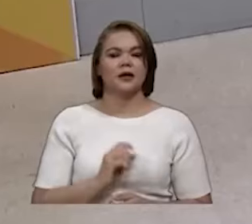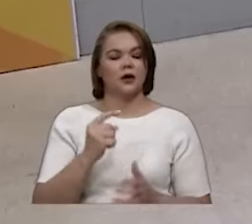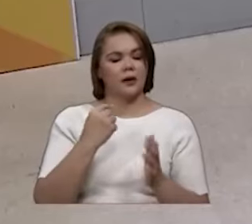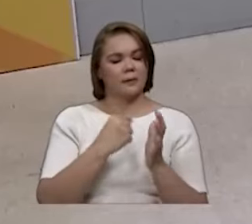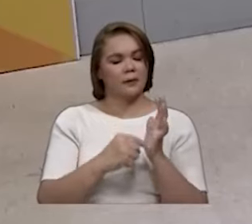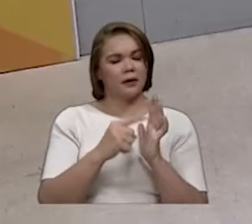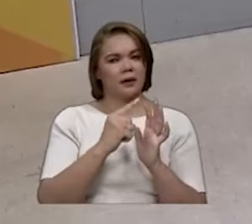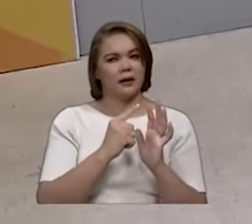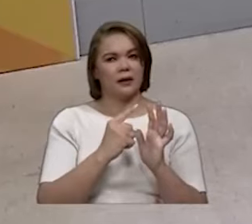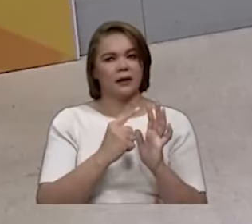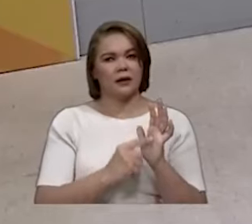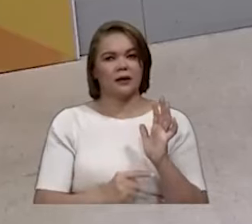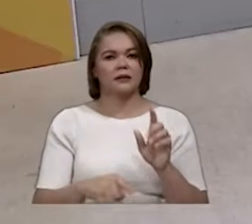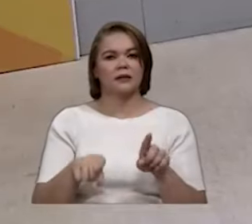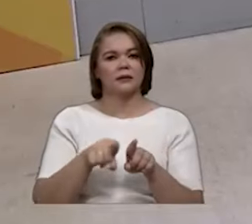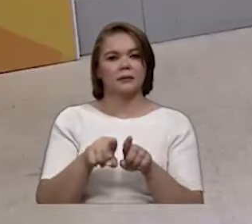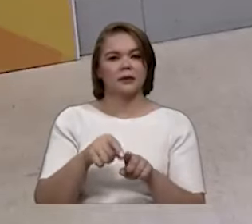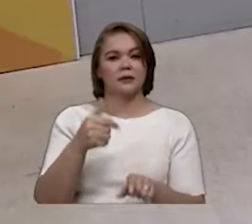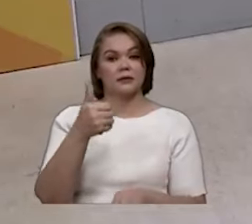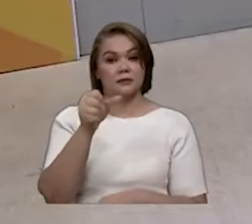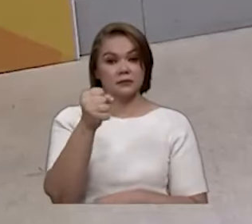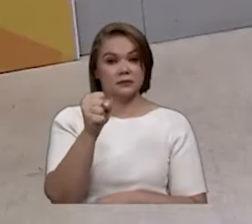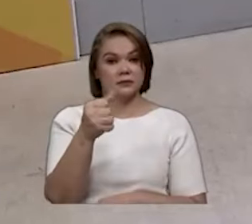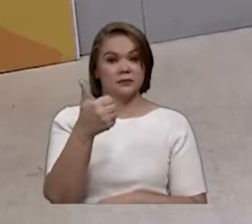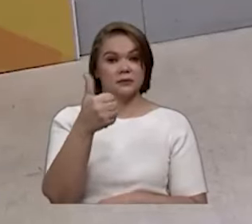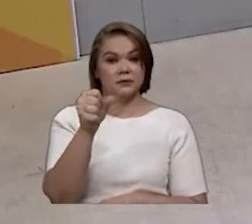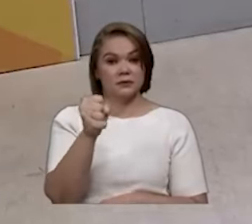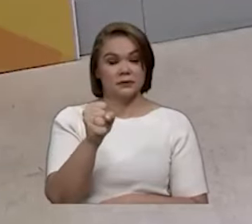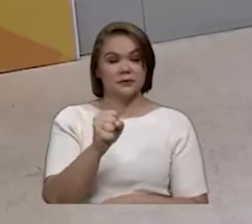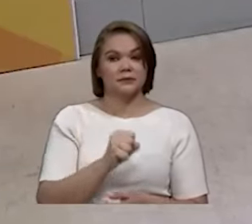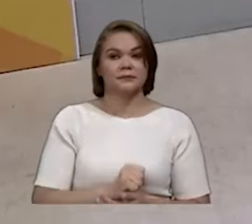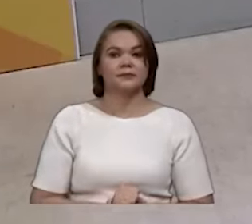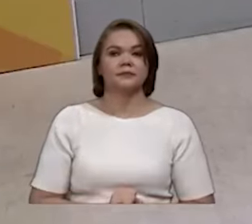marcar. Sobe também número